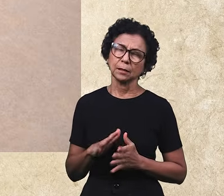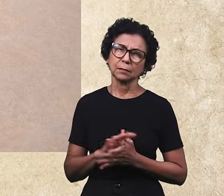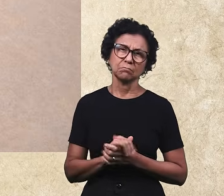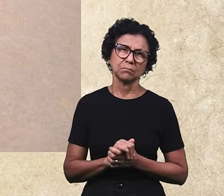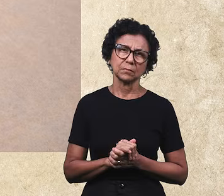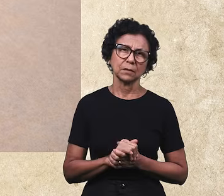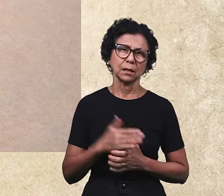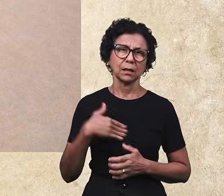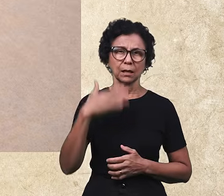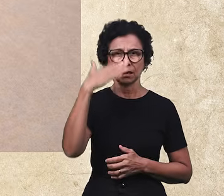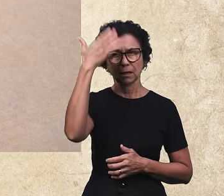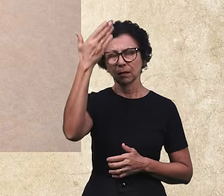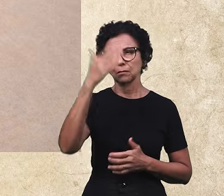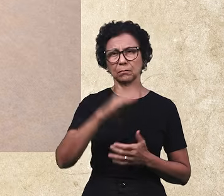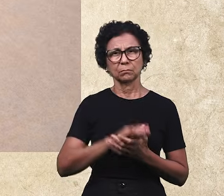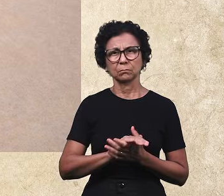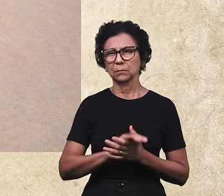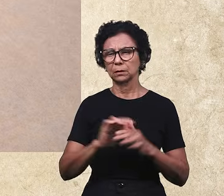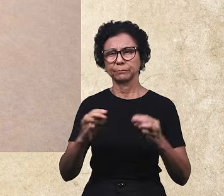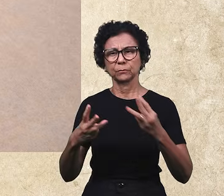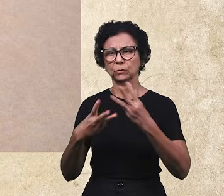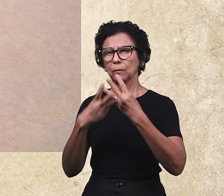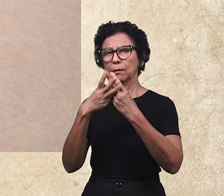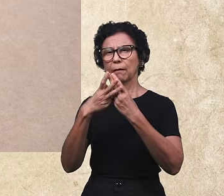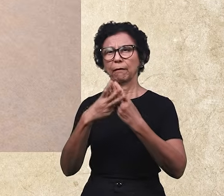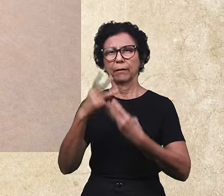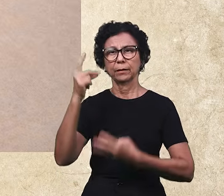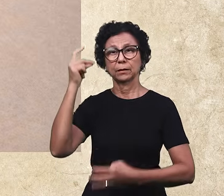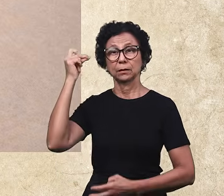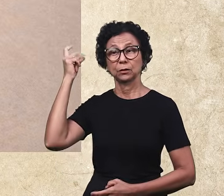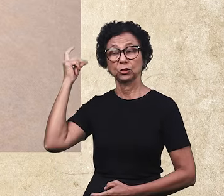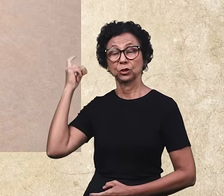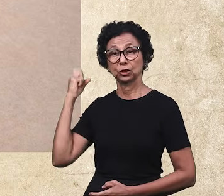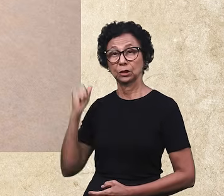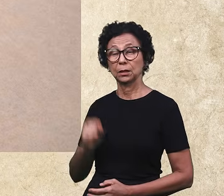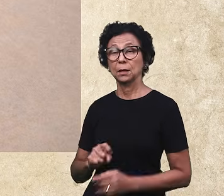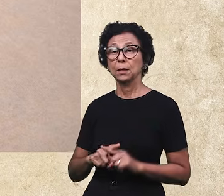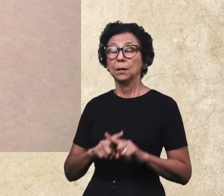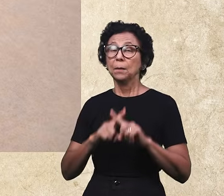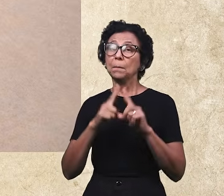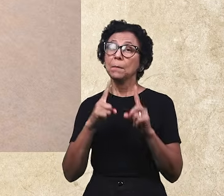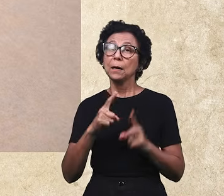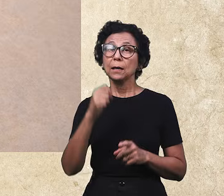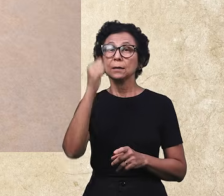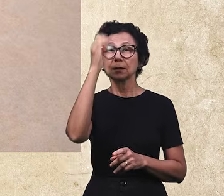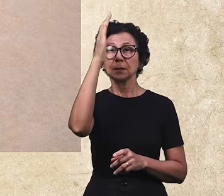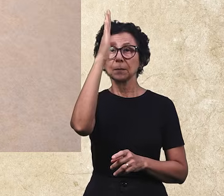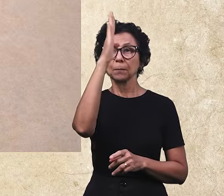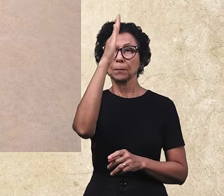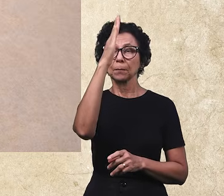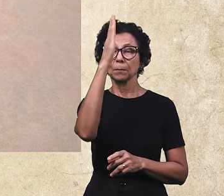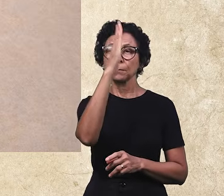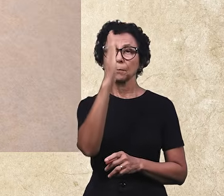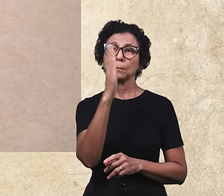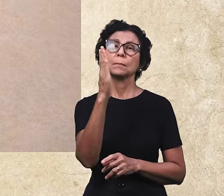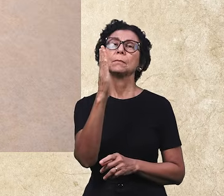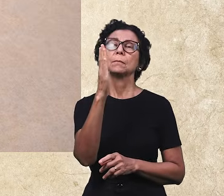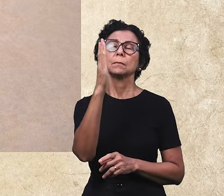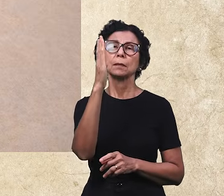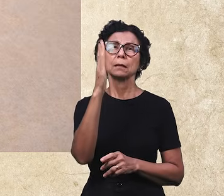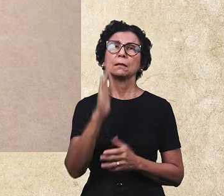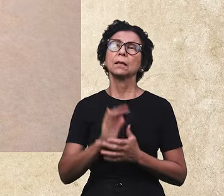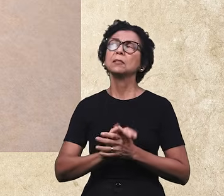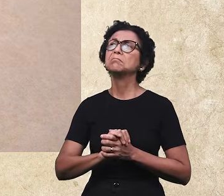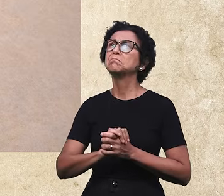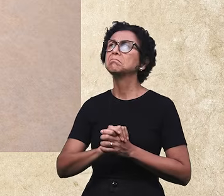da atual Palestina, da Judéia, naquele templo lá. Mas lá em Belém as casas eram assim, a maioria das casas eram